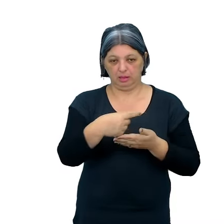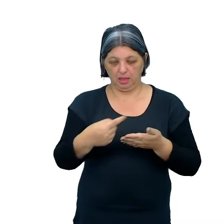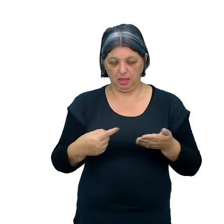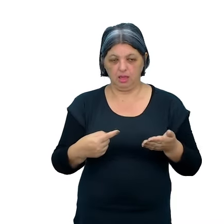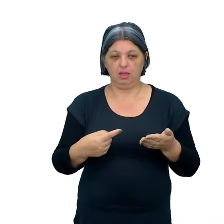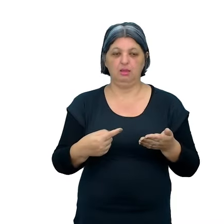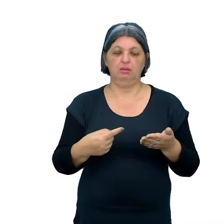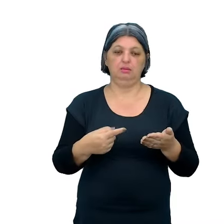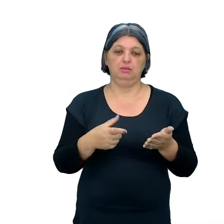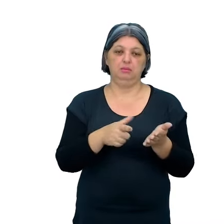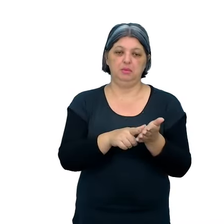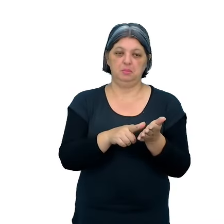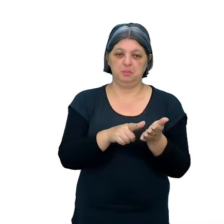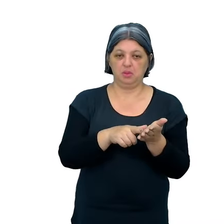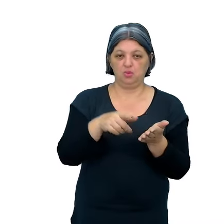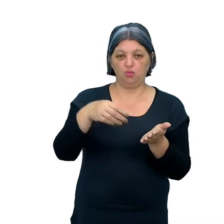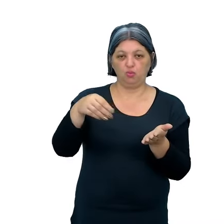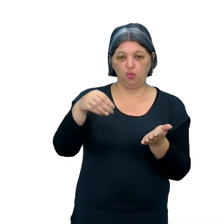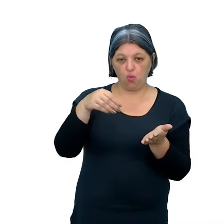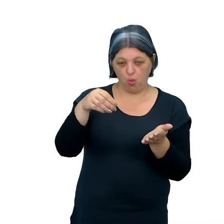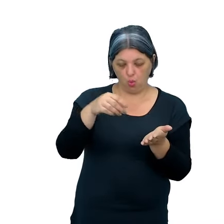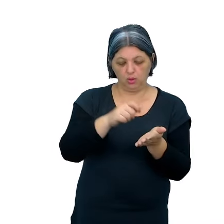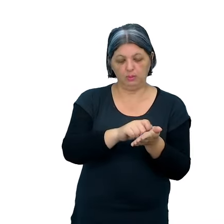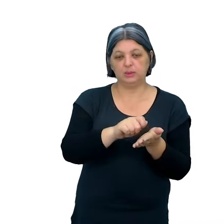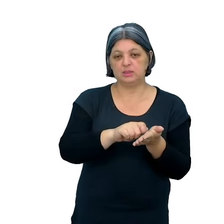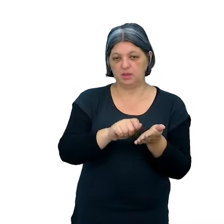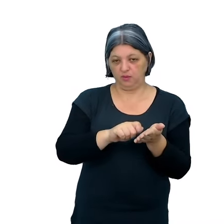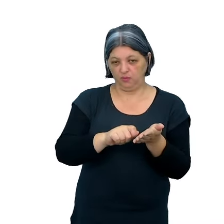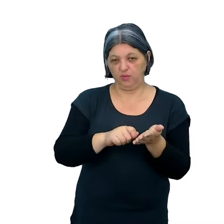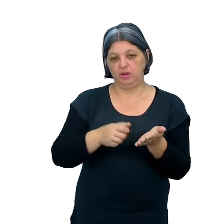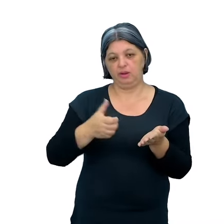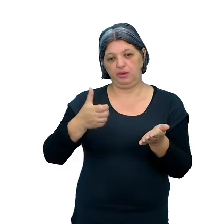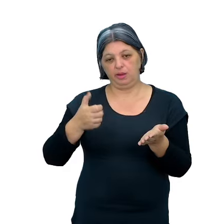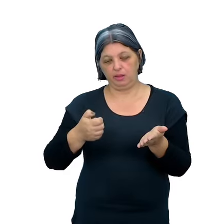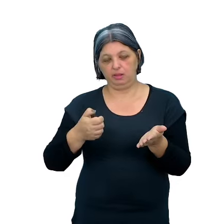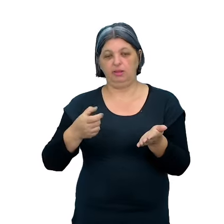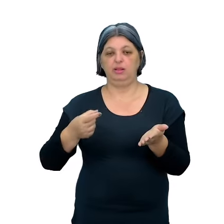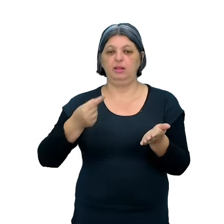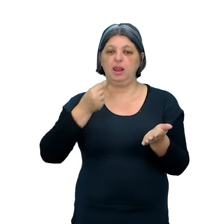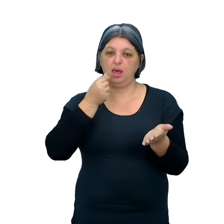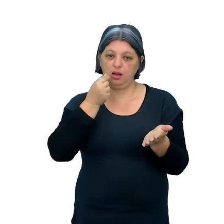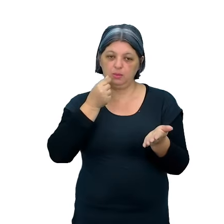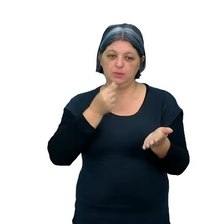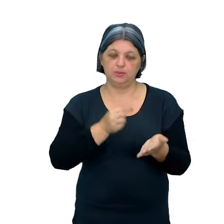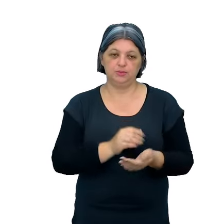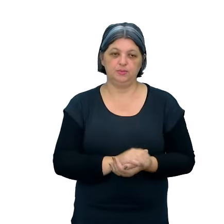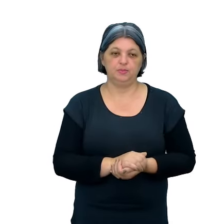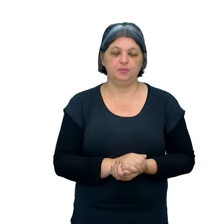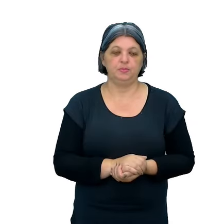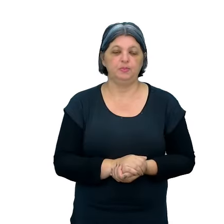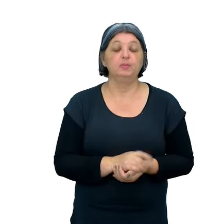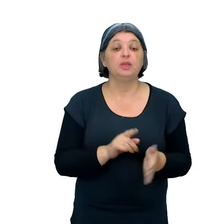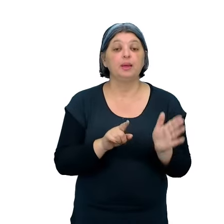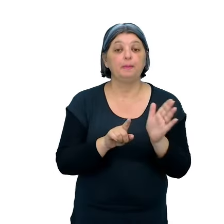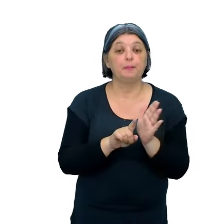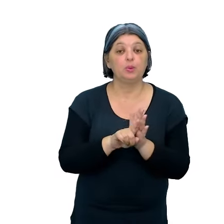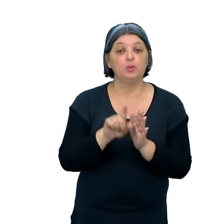suas folhas para serem escritas, né, caneta, lápis. Então, a pergunta